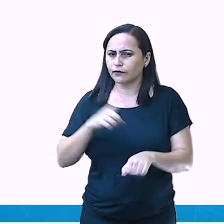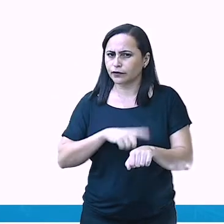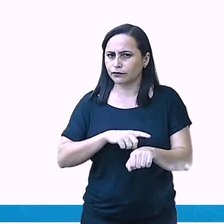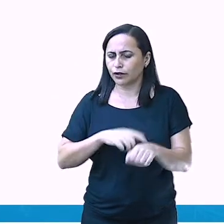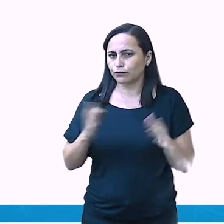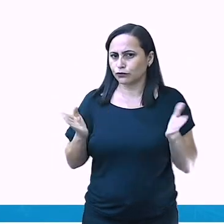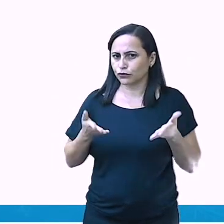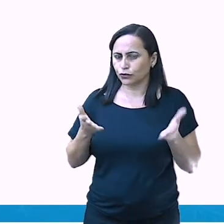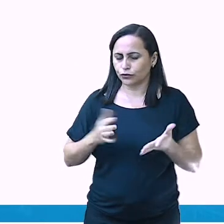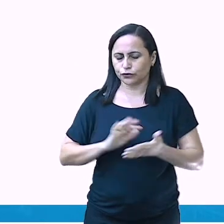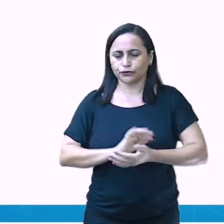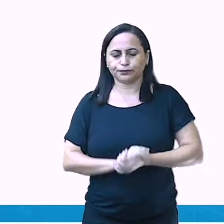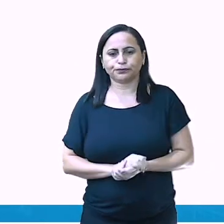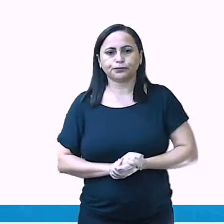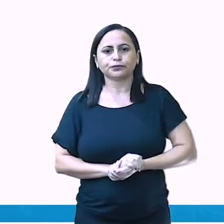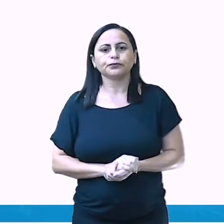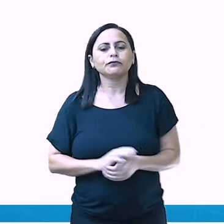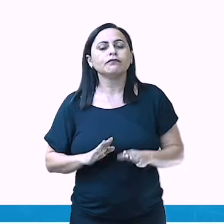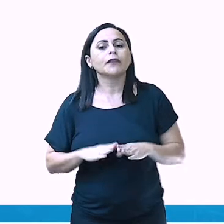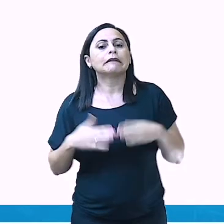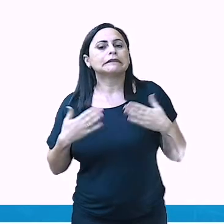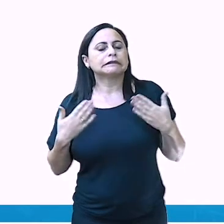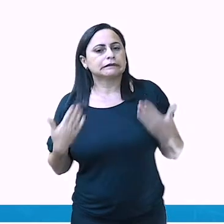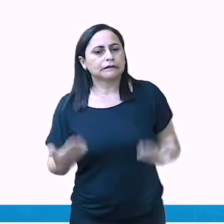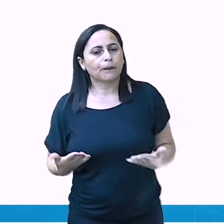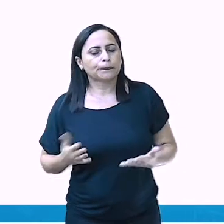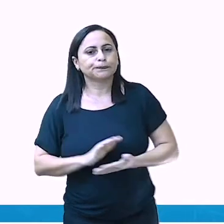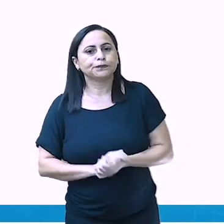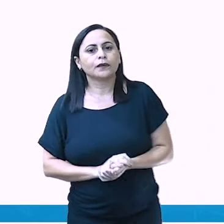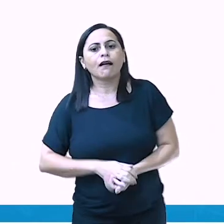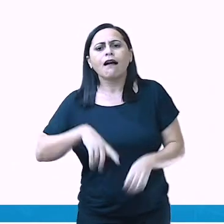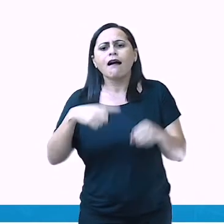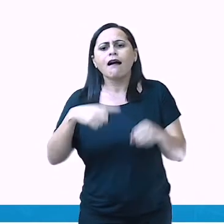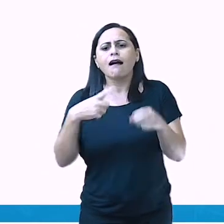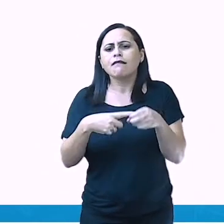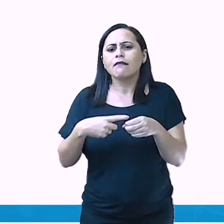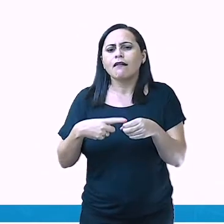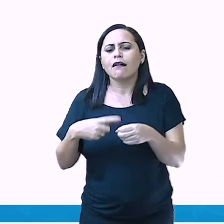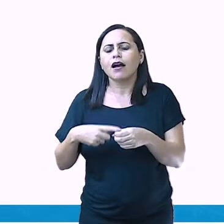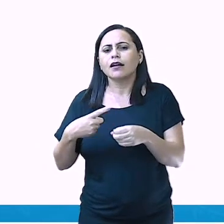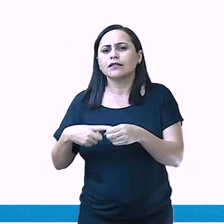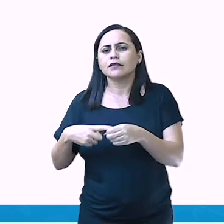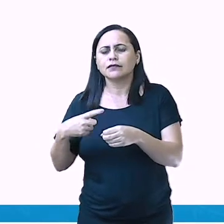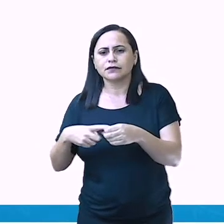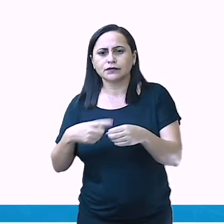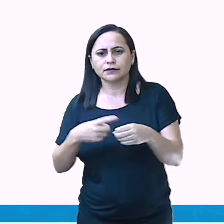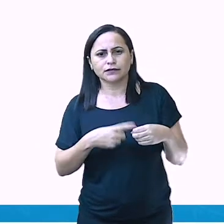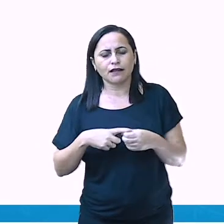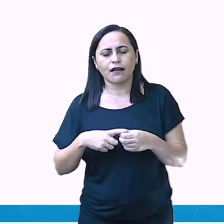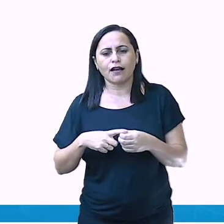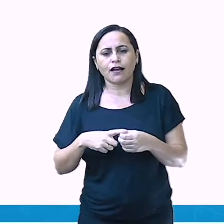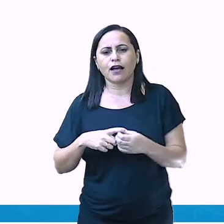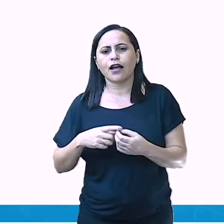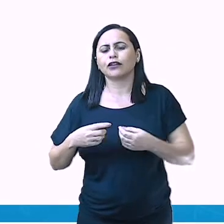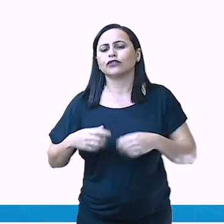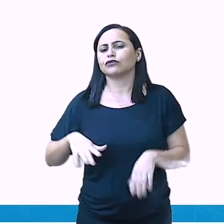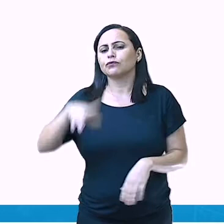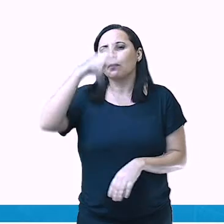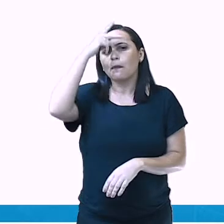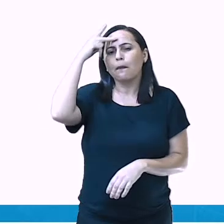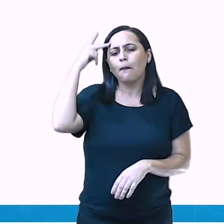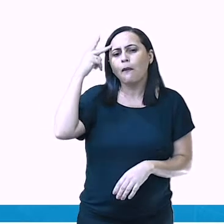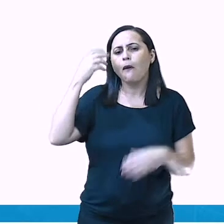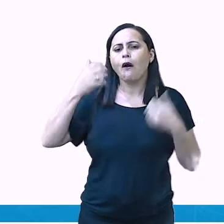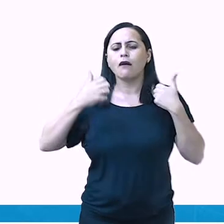povos sedentários que formaram as primeiras cidades, né, eles já vêm aqui com essa ideia de troca